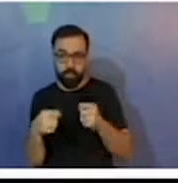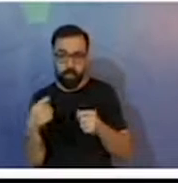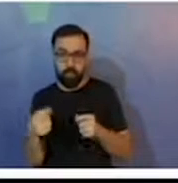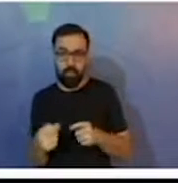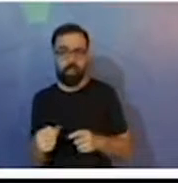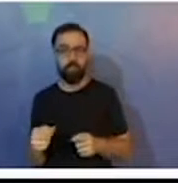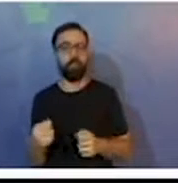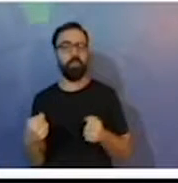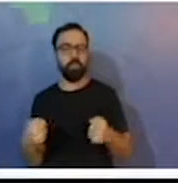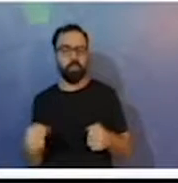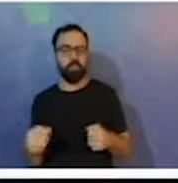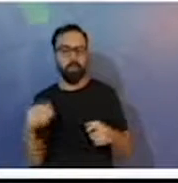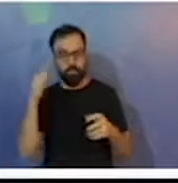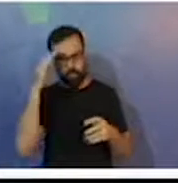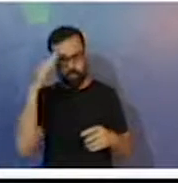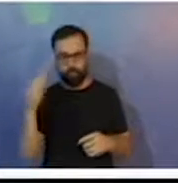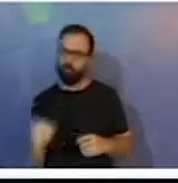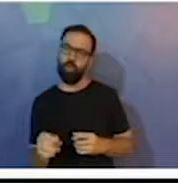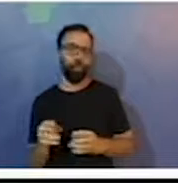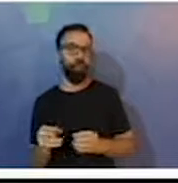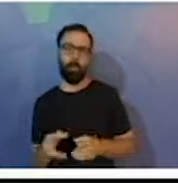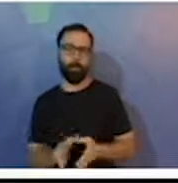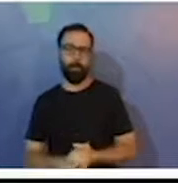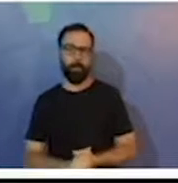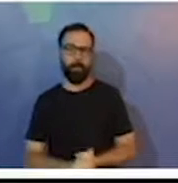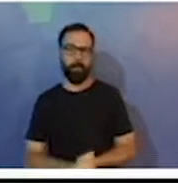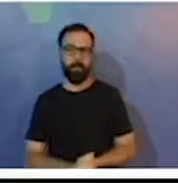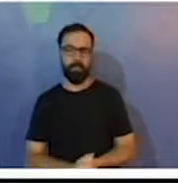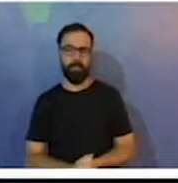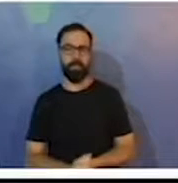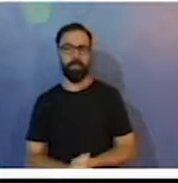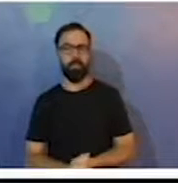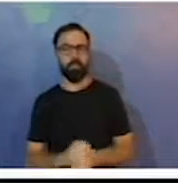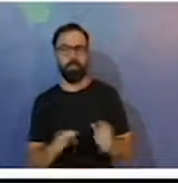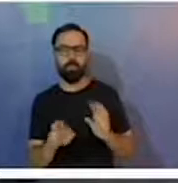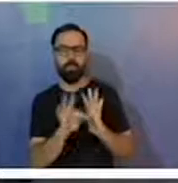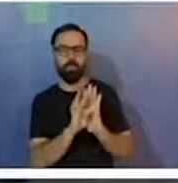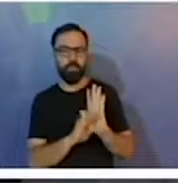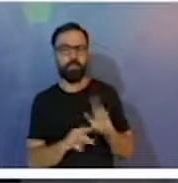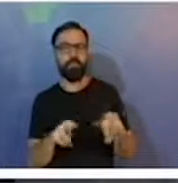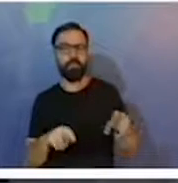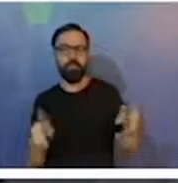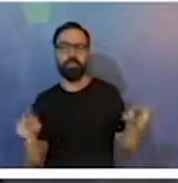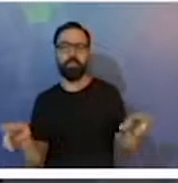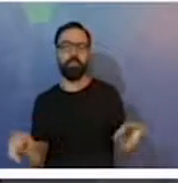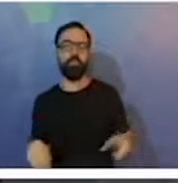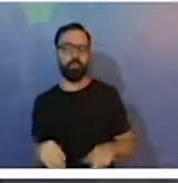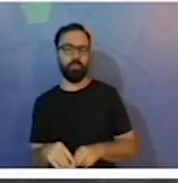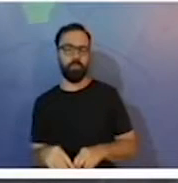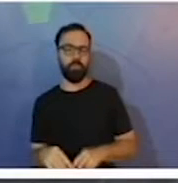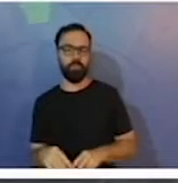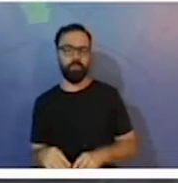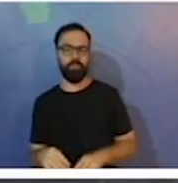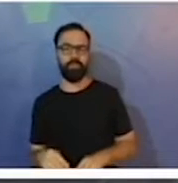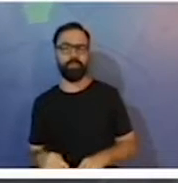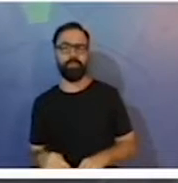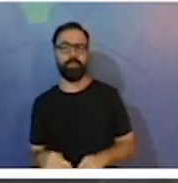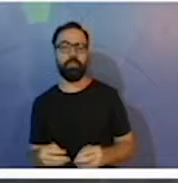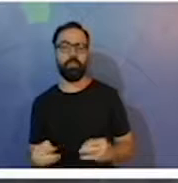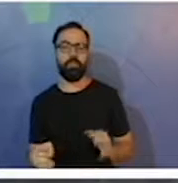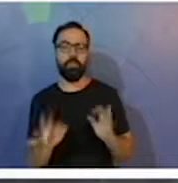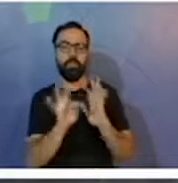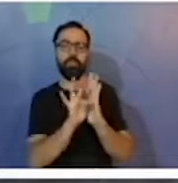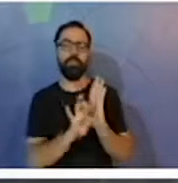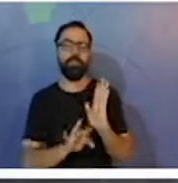preciso seguir instruções à risca será tem outros textos que fazem isso o teu me ensina como